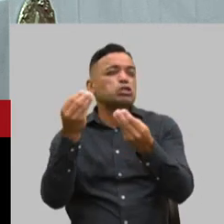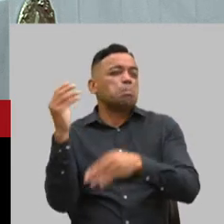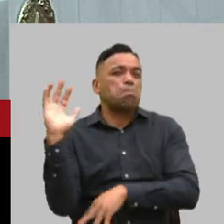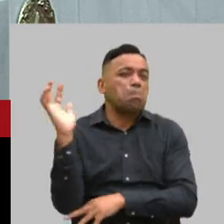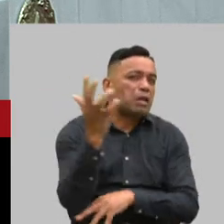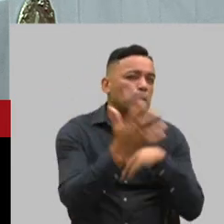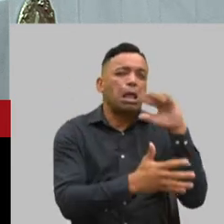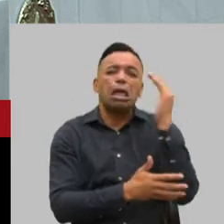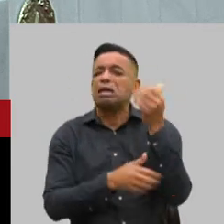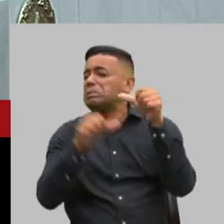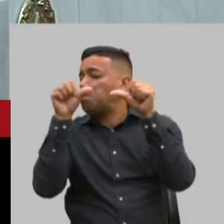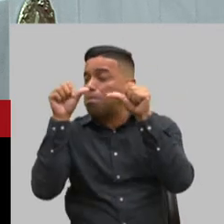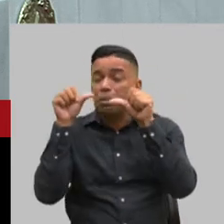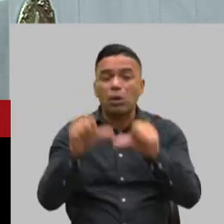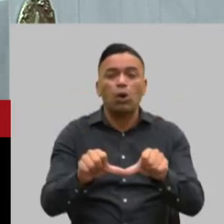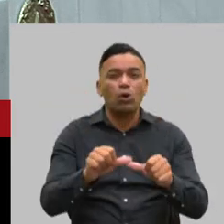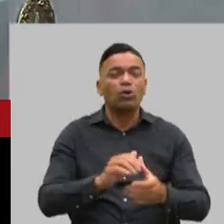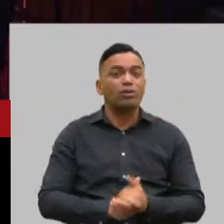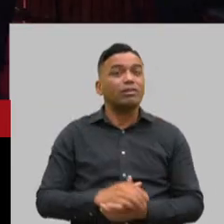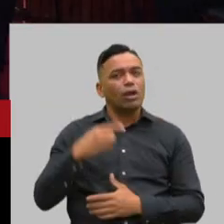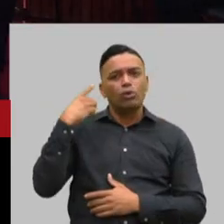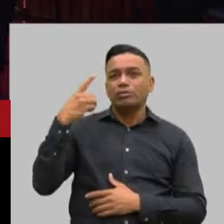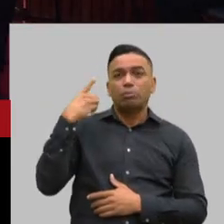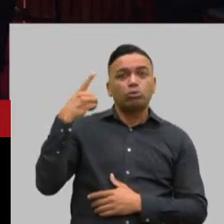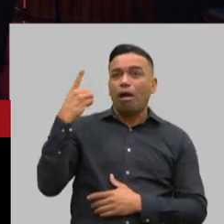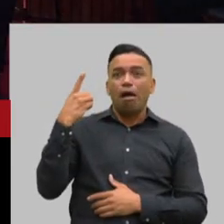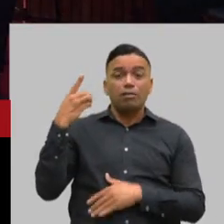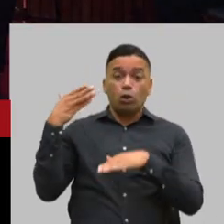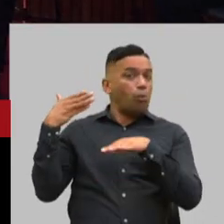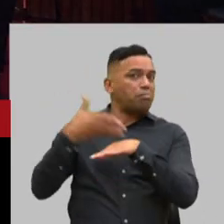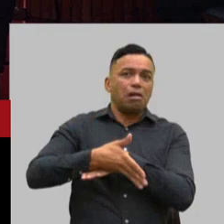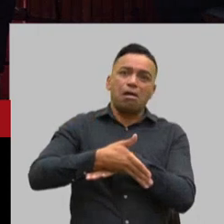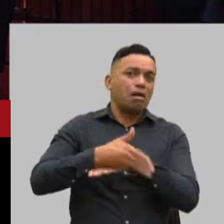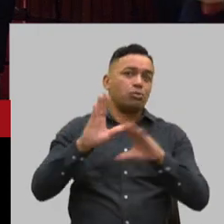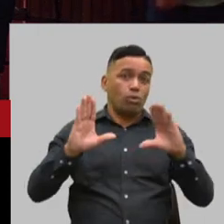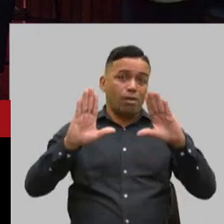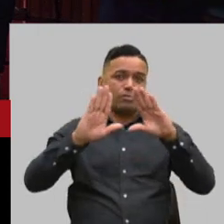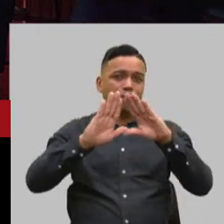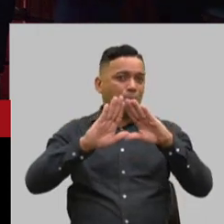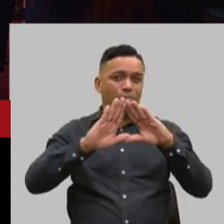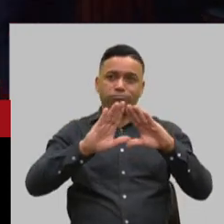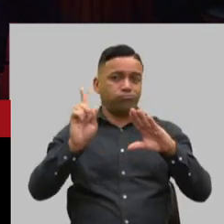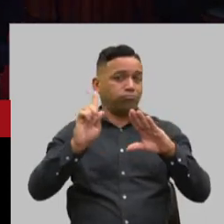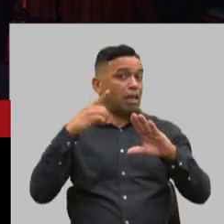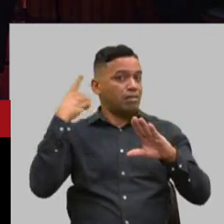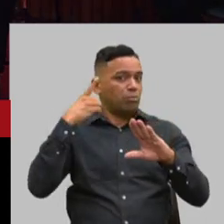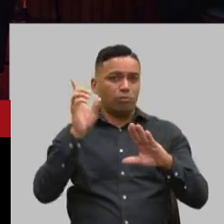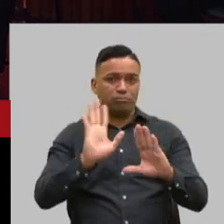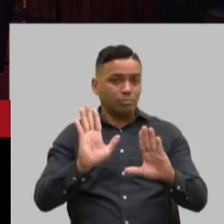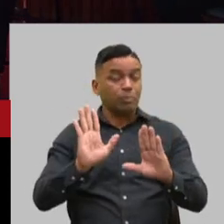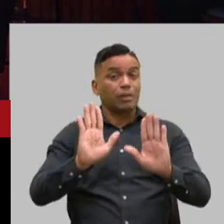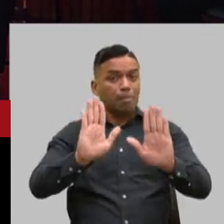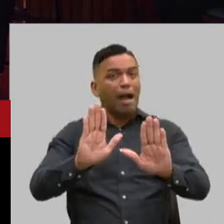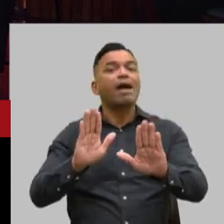éramos deputada, Beatriz, não tínhamos tomado posse, tínhamos sido eleitos. Mas estávamos